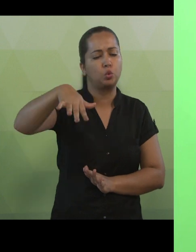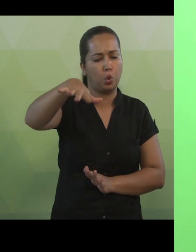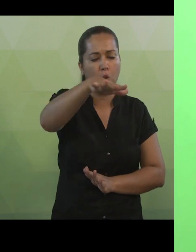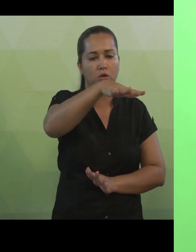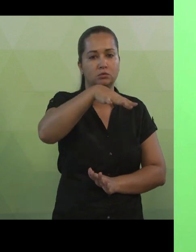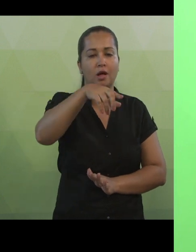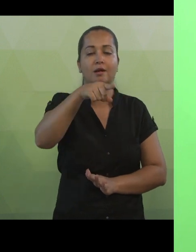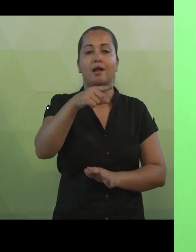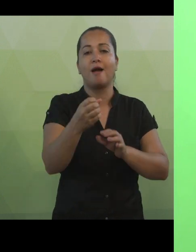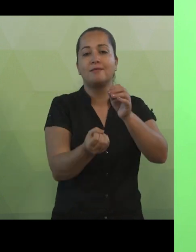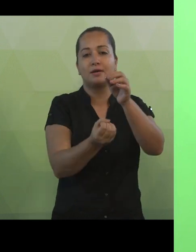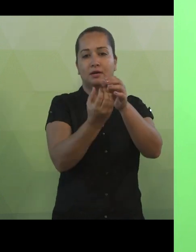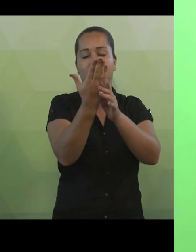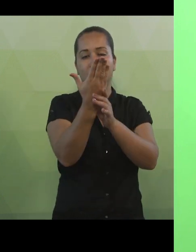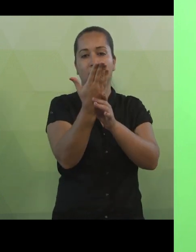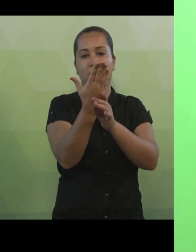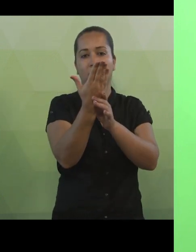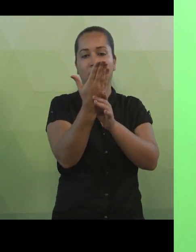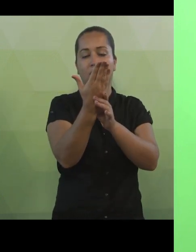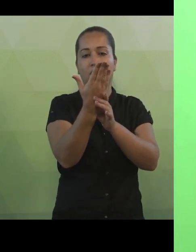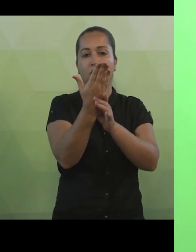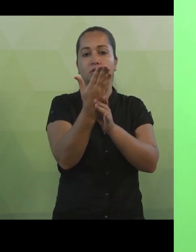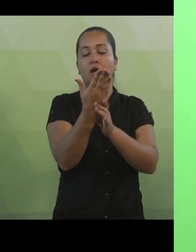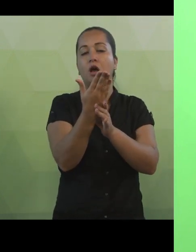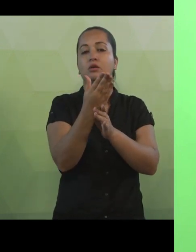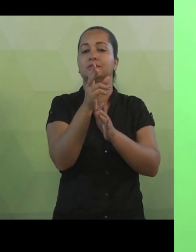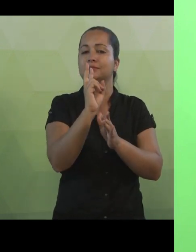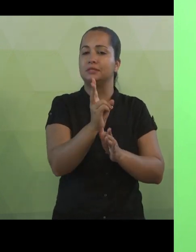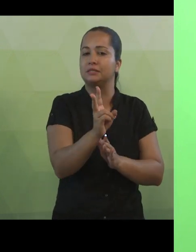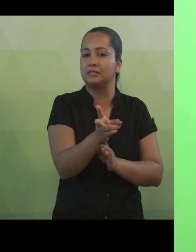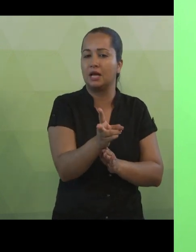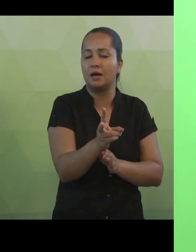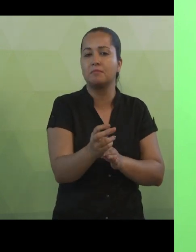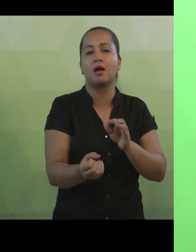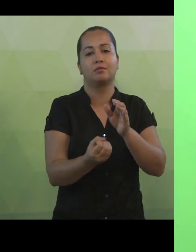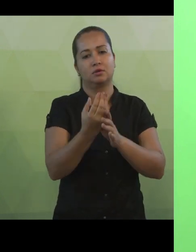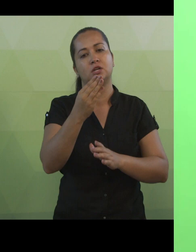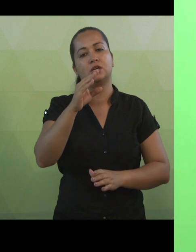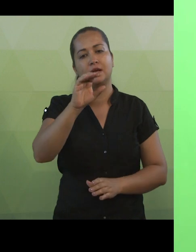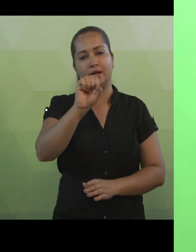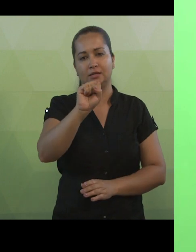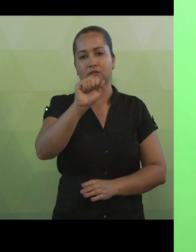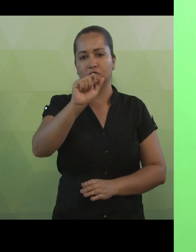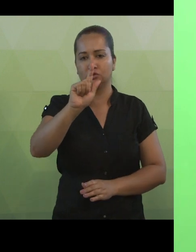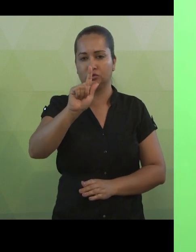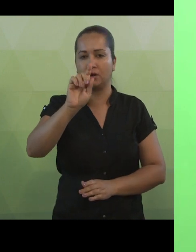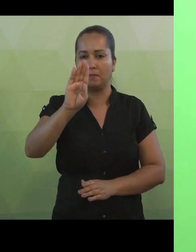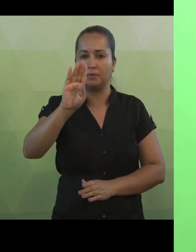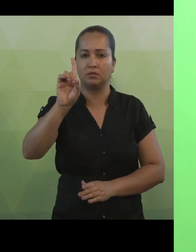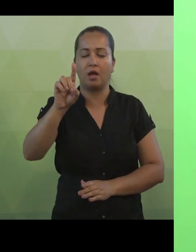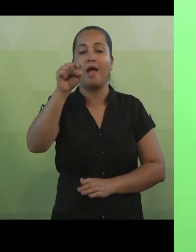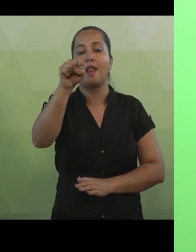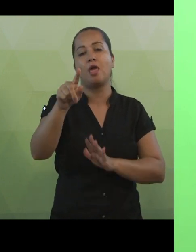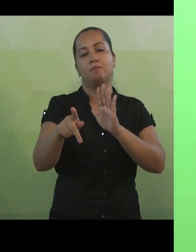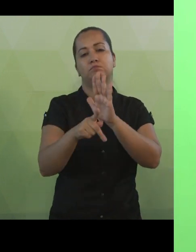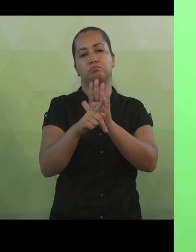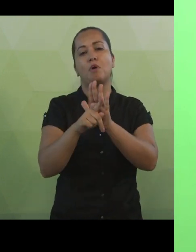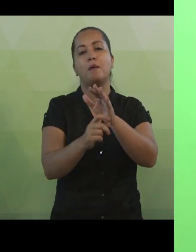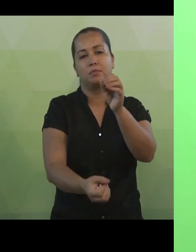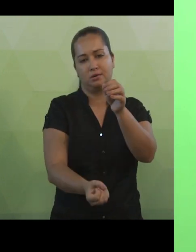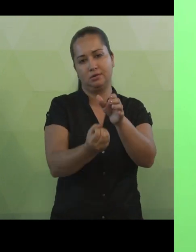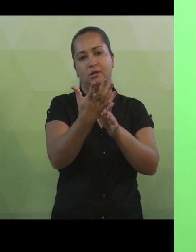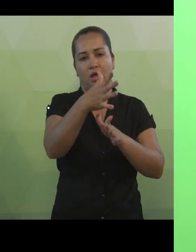criado automaticamente no momento em que se cria uma nova instância do SGBD. Então, é o próprio SGBD que faz a criação desse banco. Ele contém